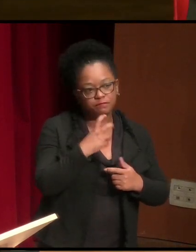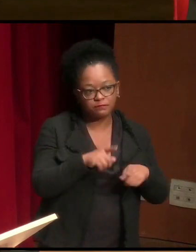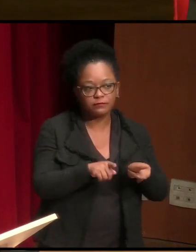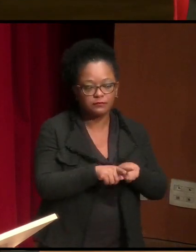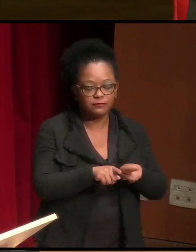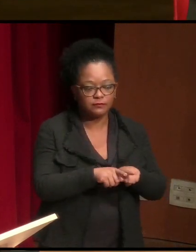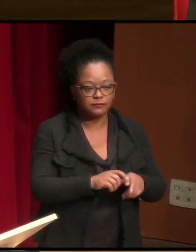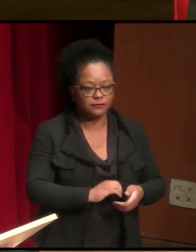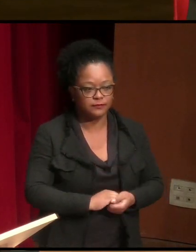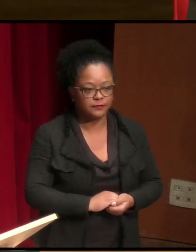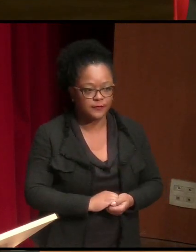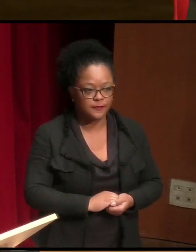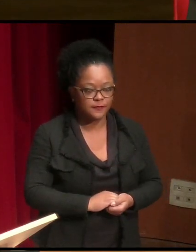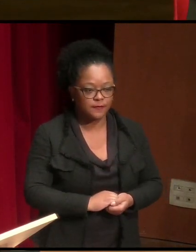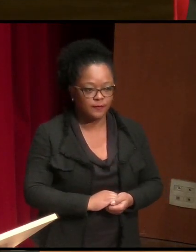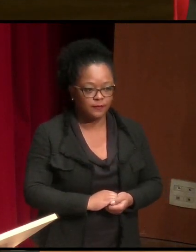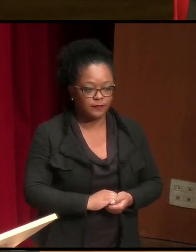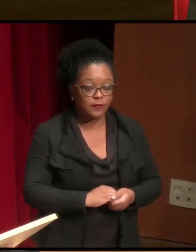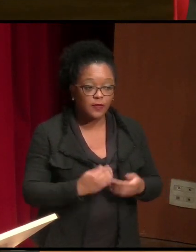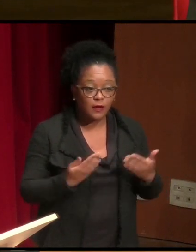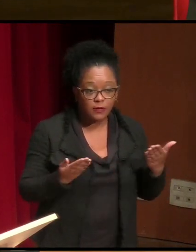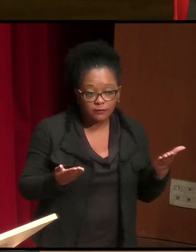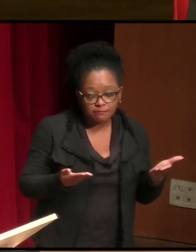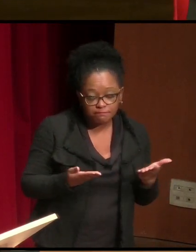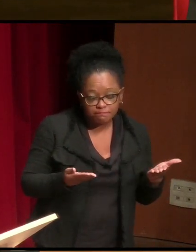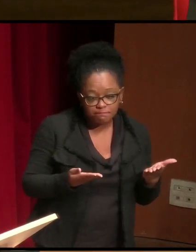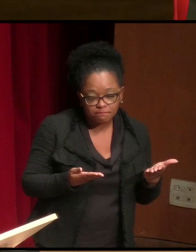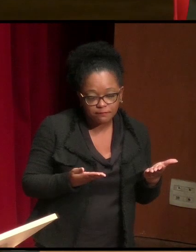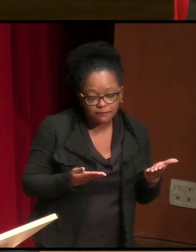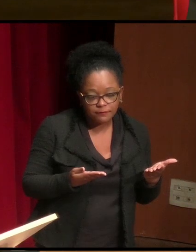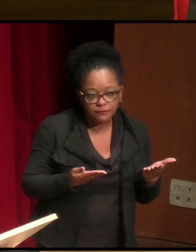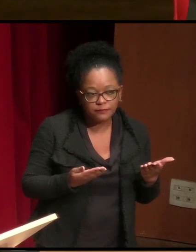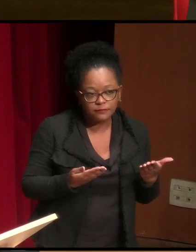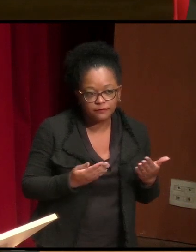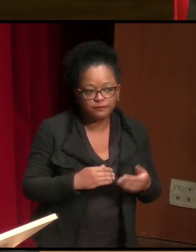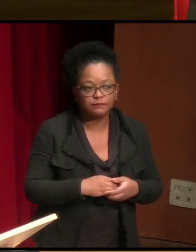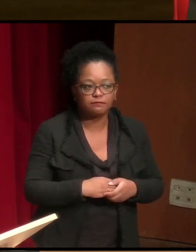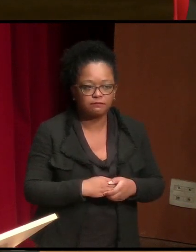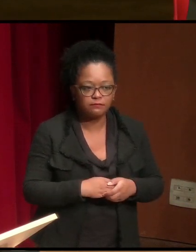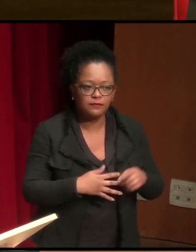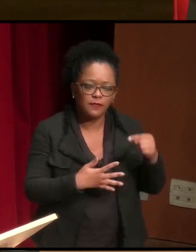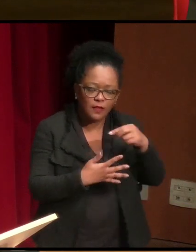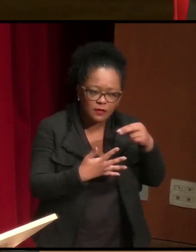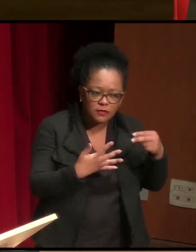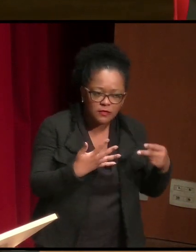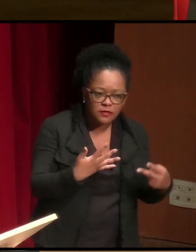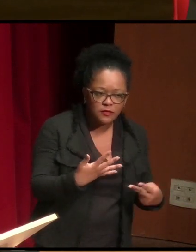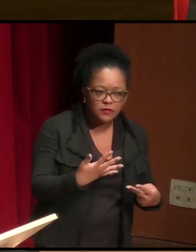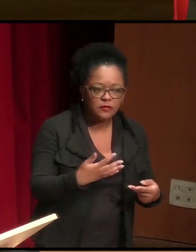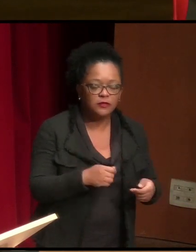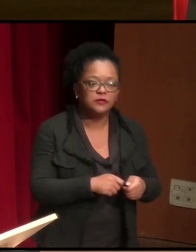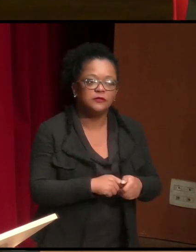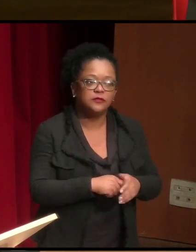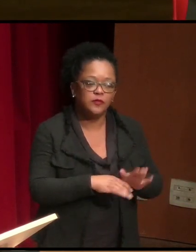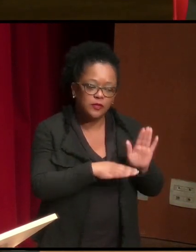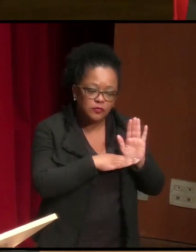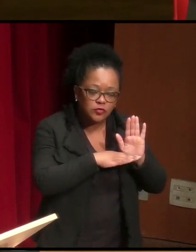né? Então eu trago para a conversa todas essas frentes, né? A frente de